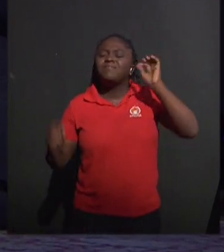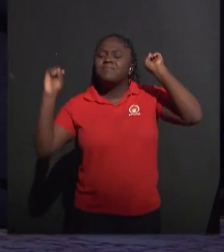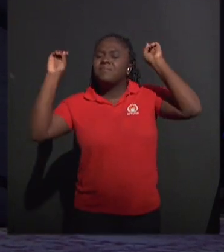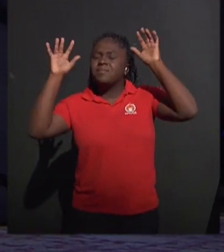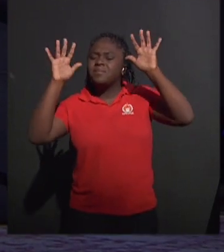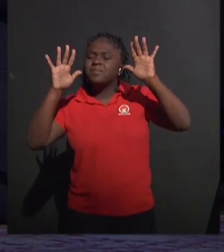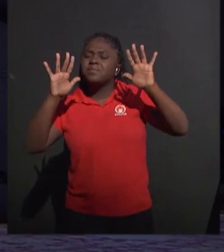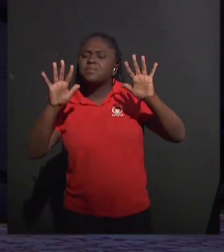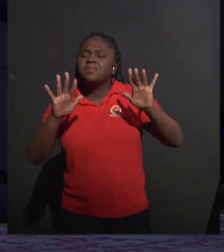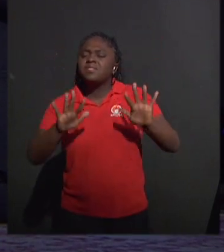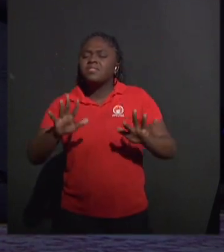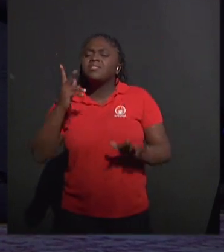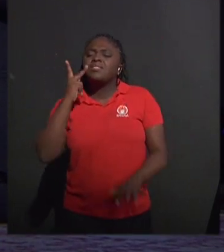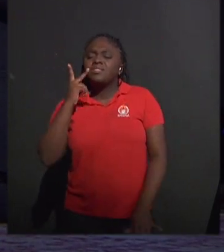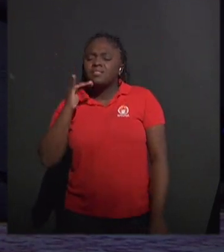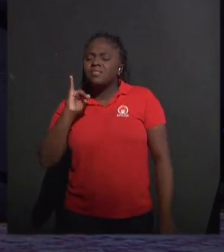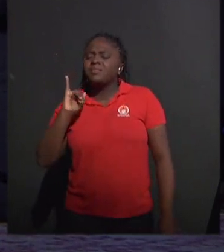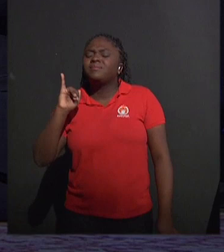Ilumina-o, ó Pai.